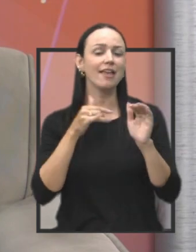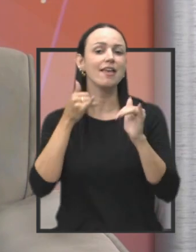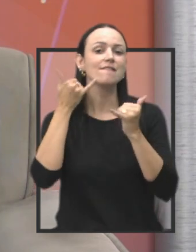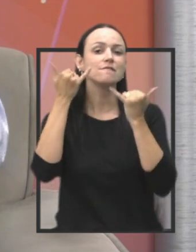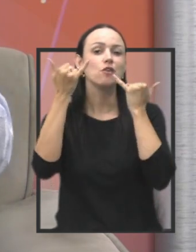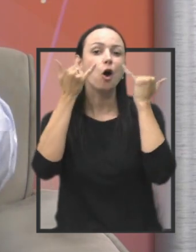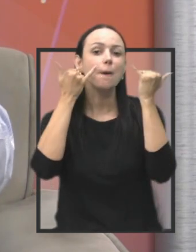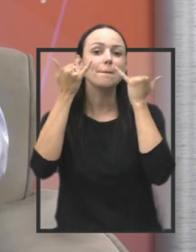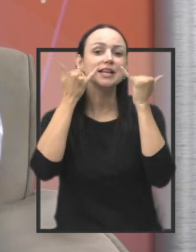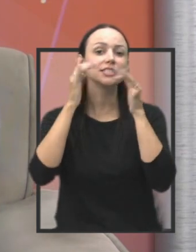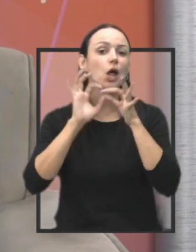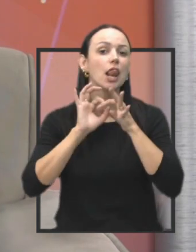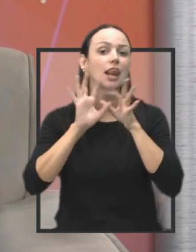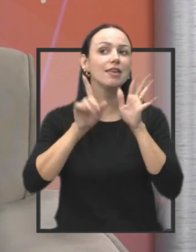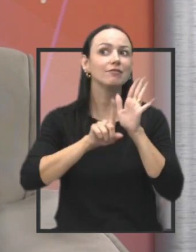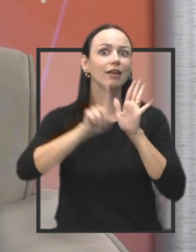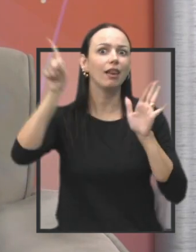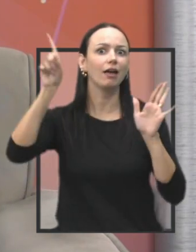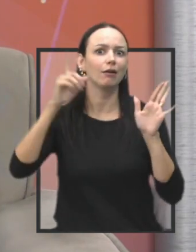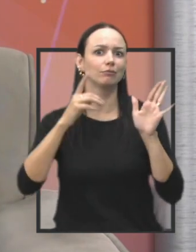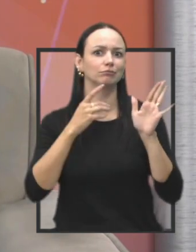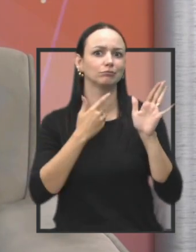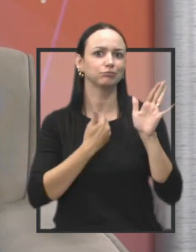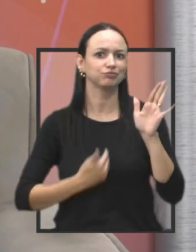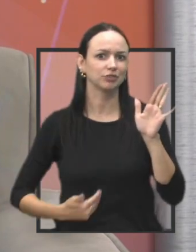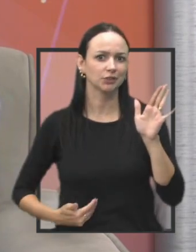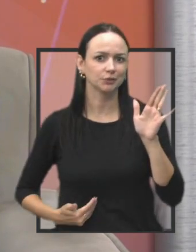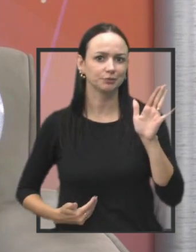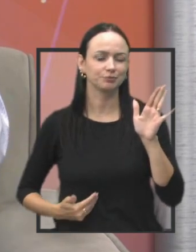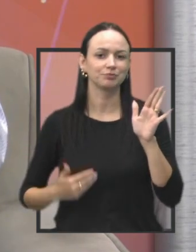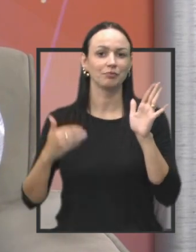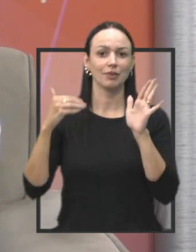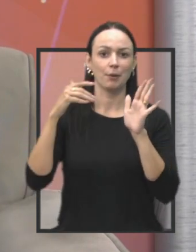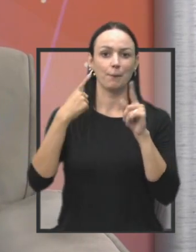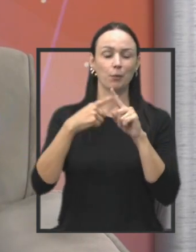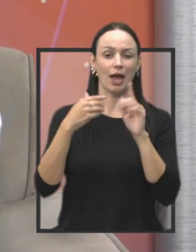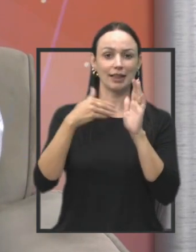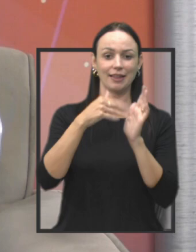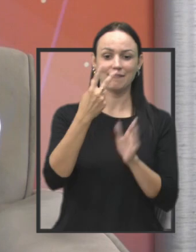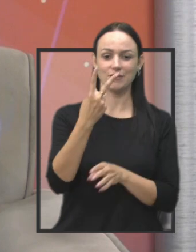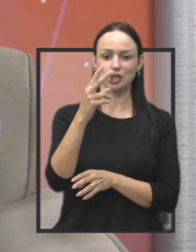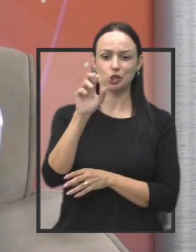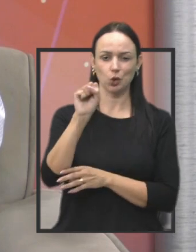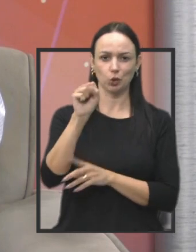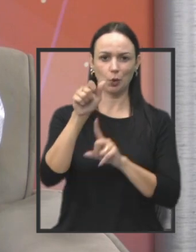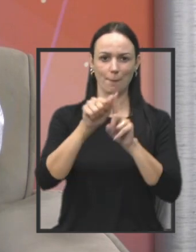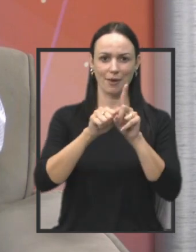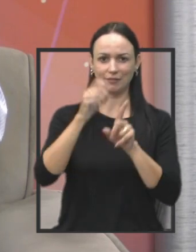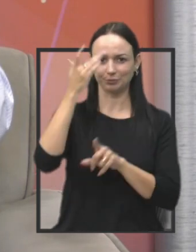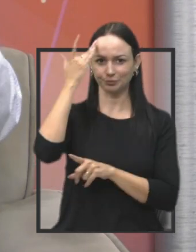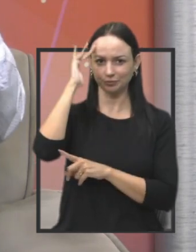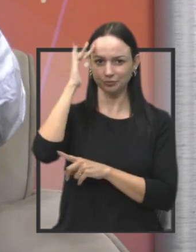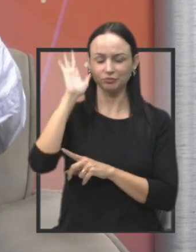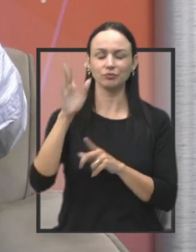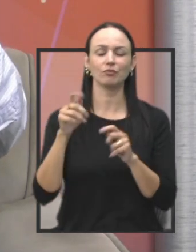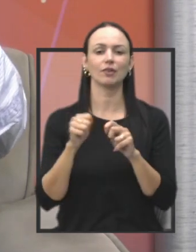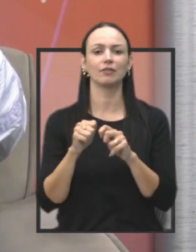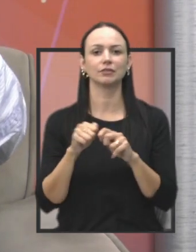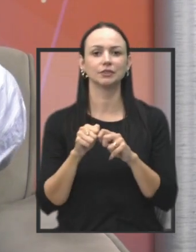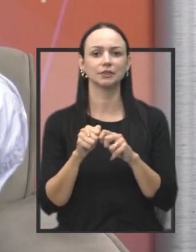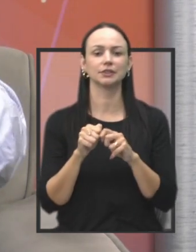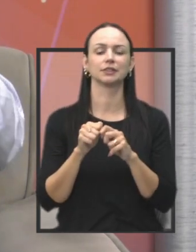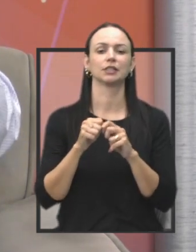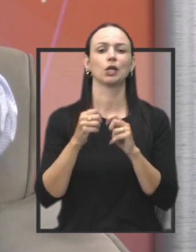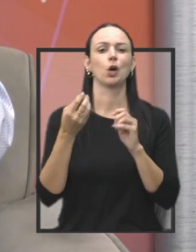informações disponibilizadas, porque até 28 de fevereiro as empresas fizeram já a informação